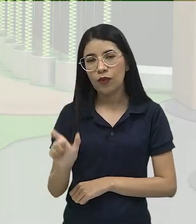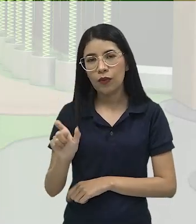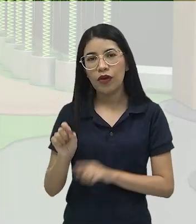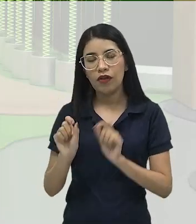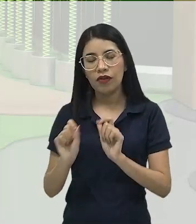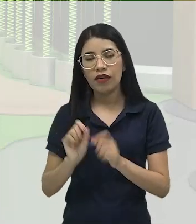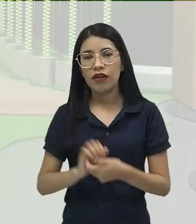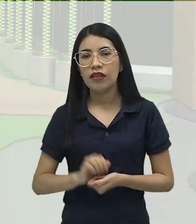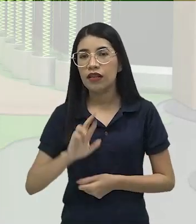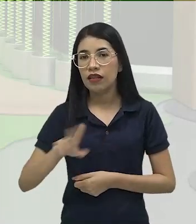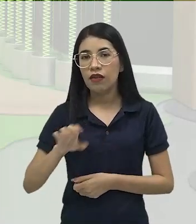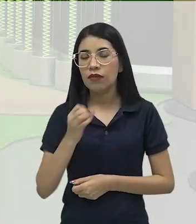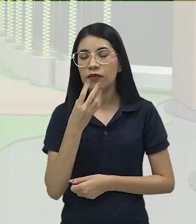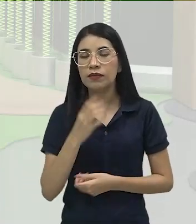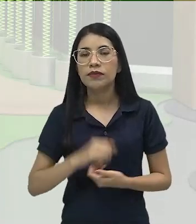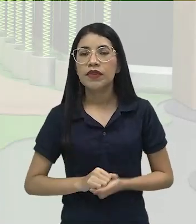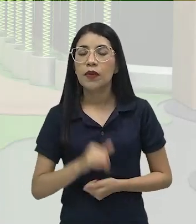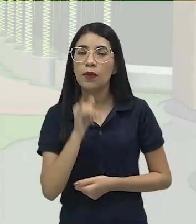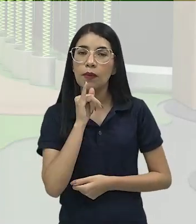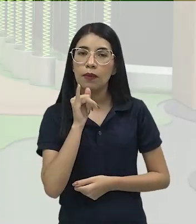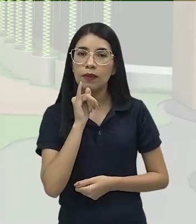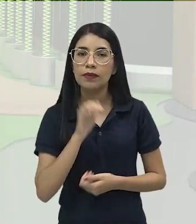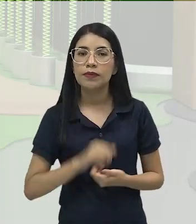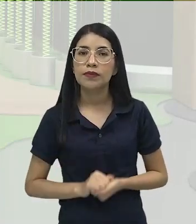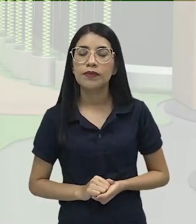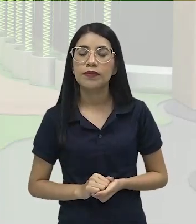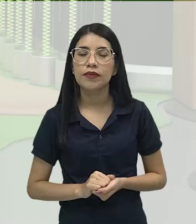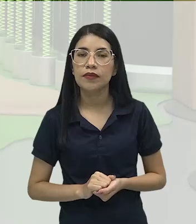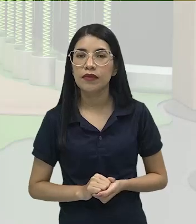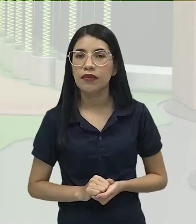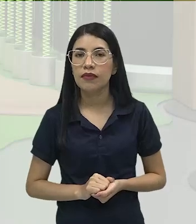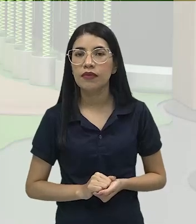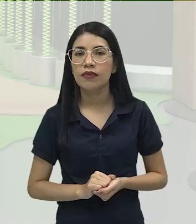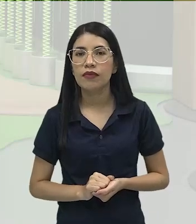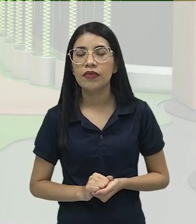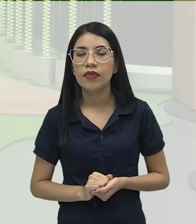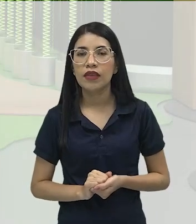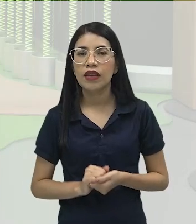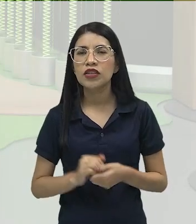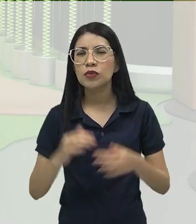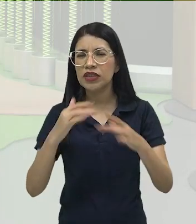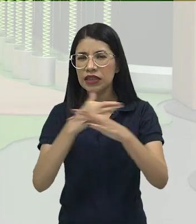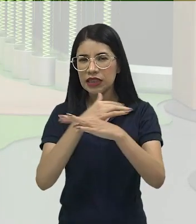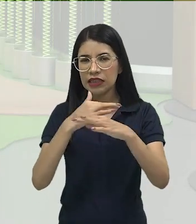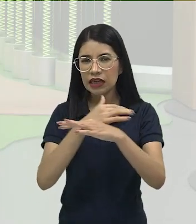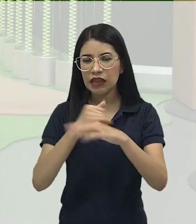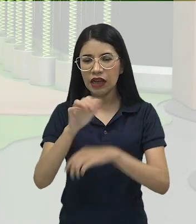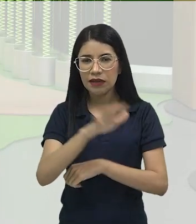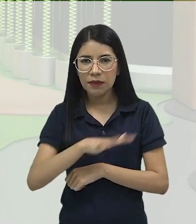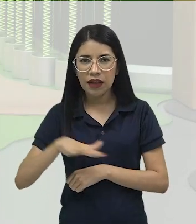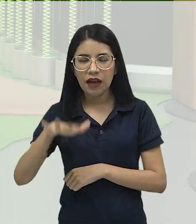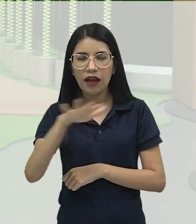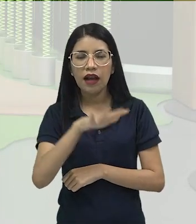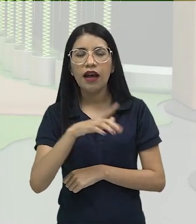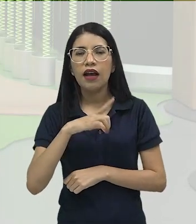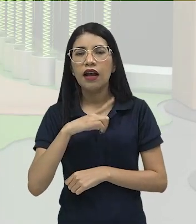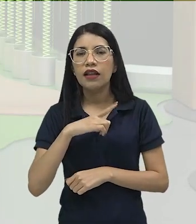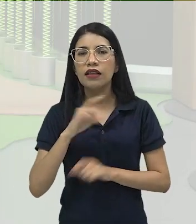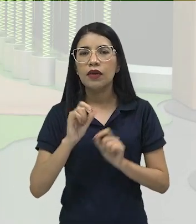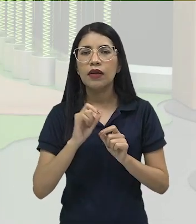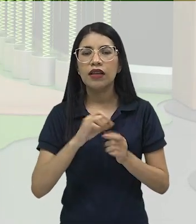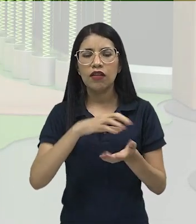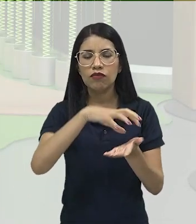um exemplo de microclima. Quando a gente tem, dentro da cidade, dentro do perímetro urbano, a gente